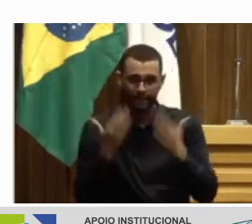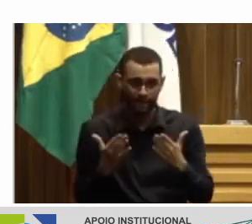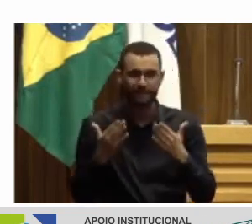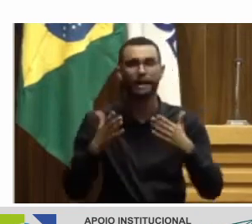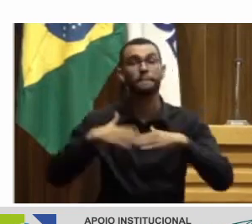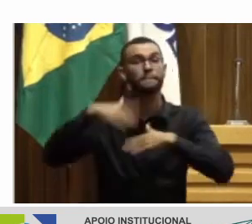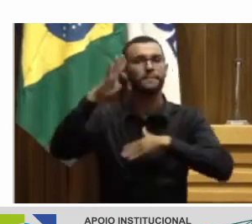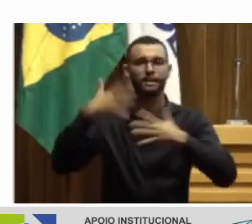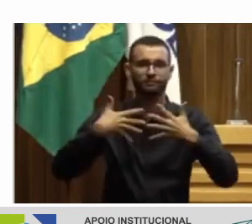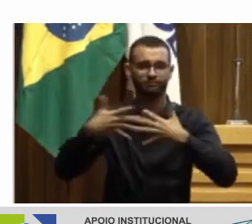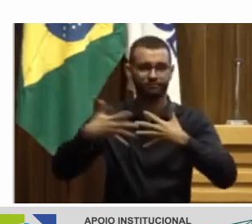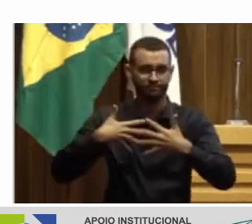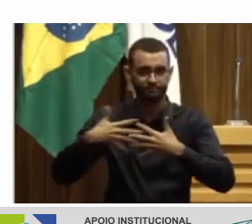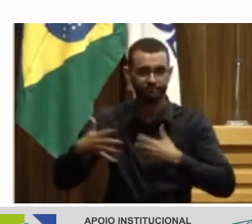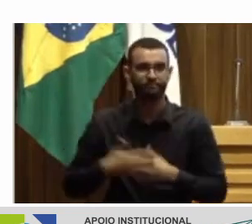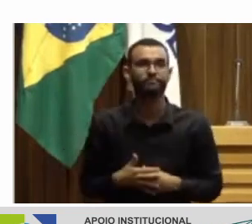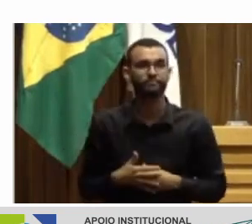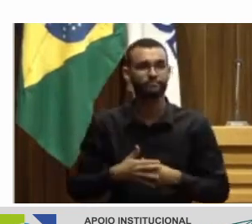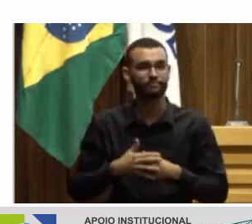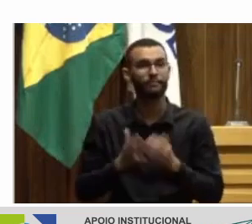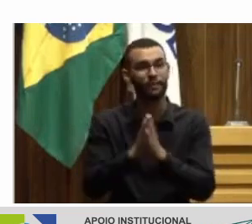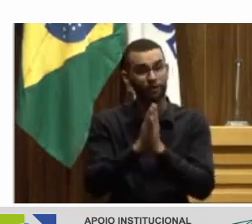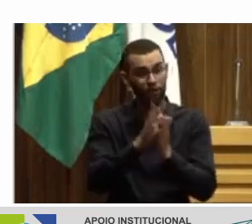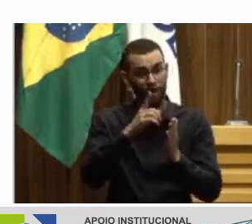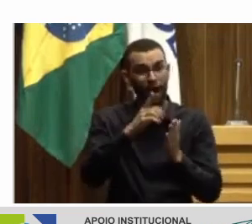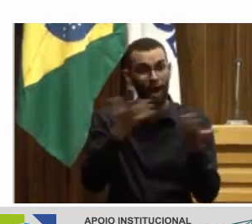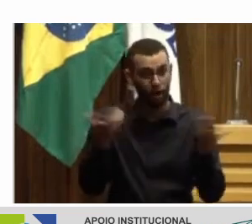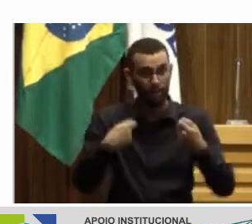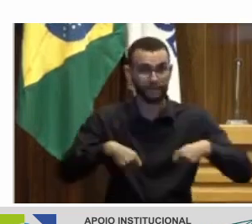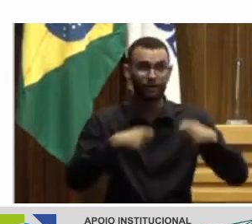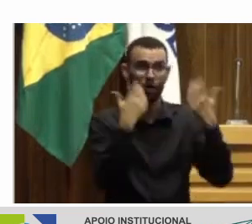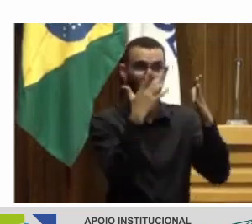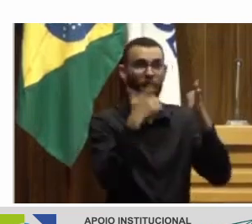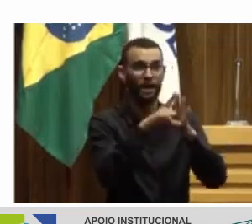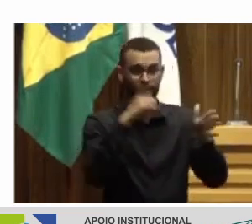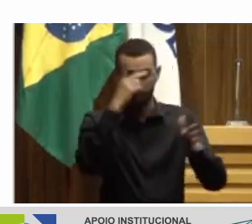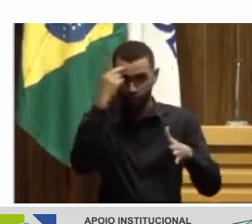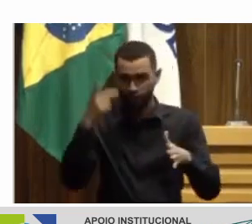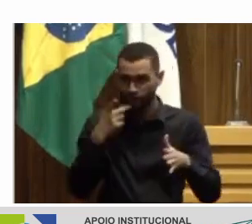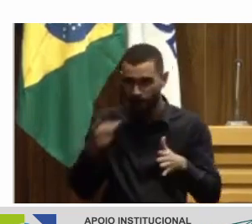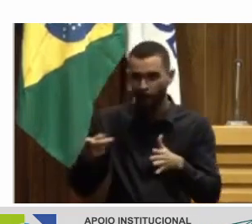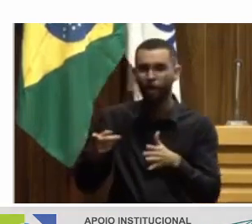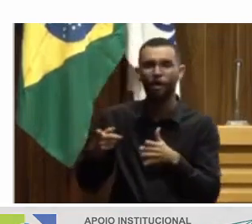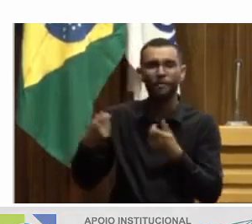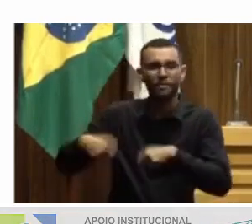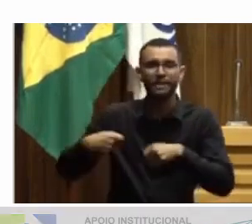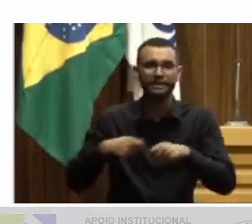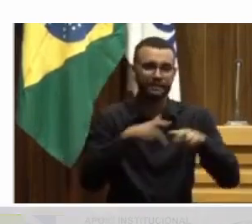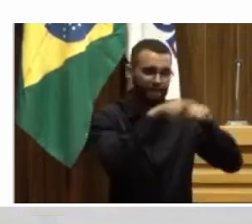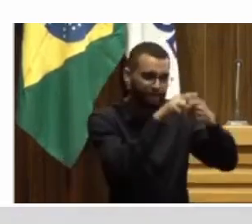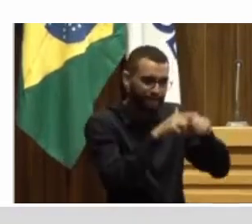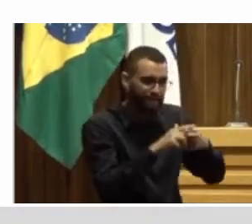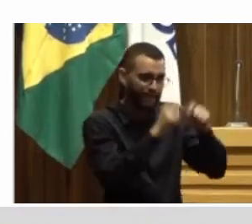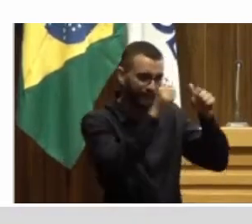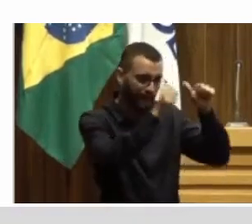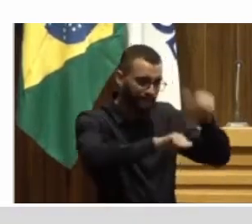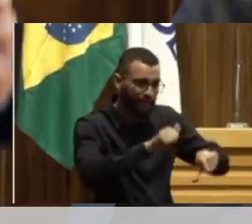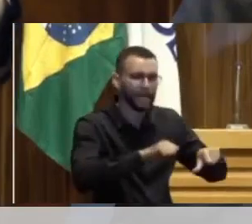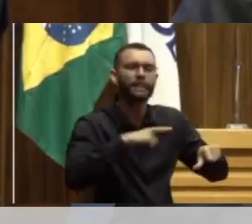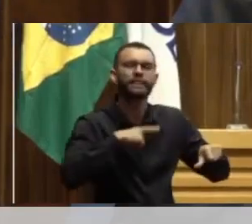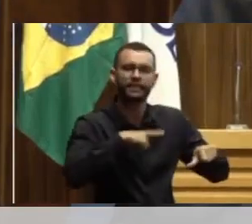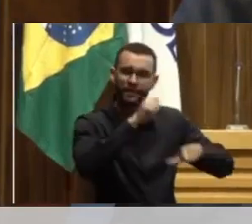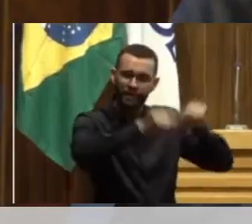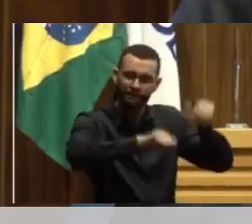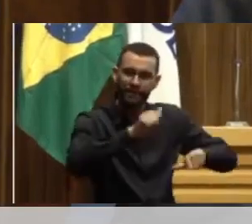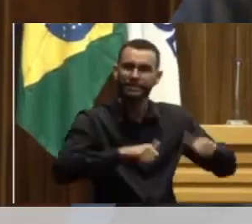que tinham, e, por favor, elogiem agora aqueles que cobravam, não tem avaliação. Tem avaliação, sim, totalmente transparente,